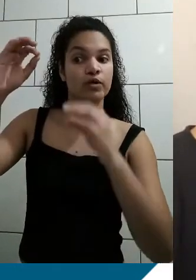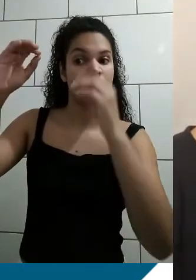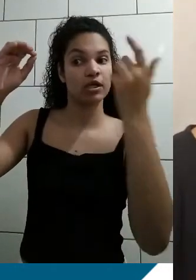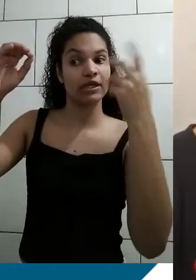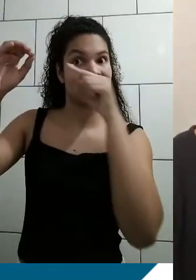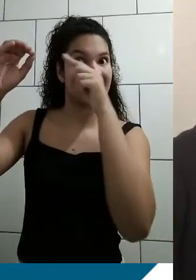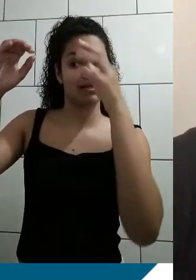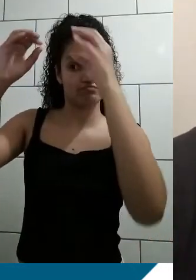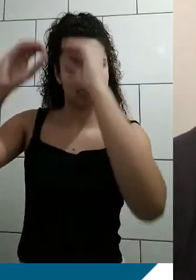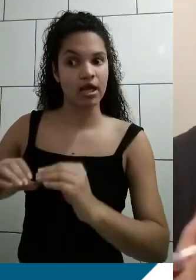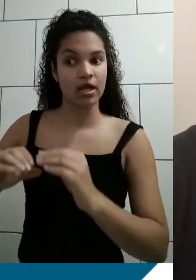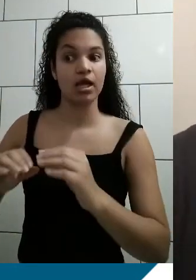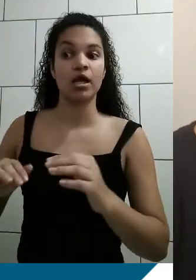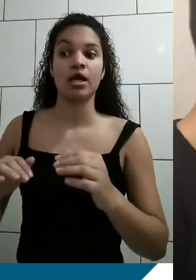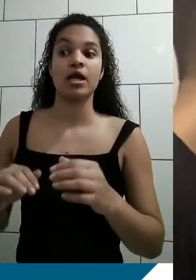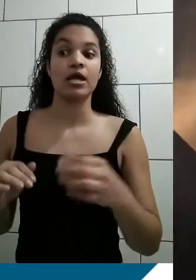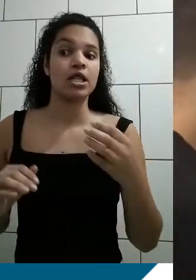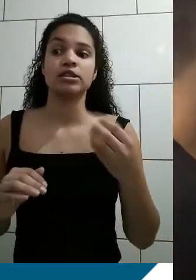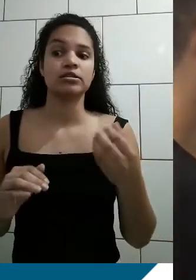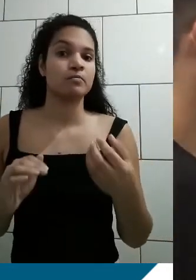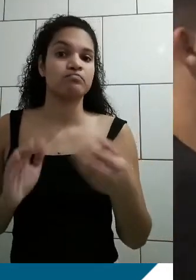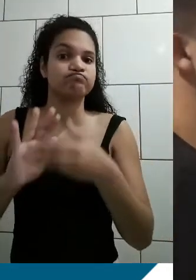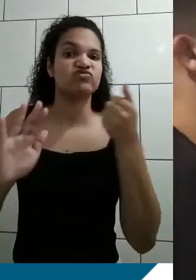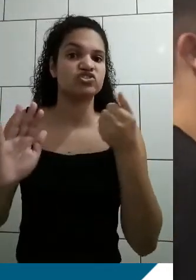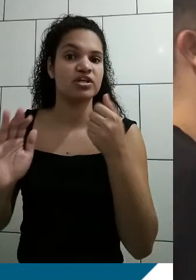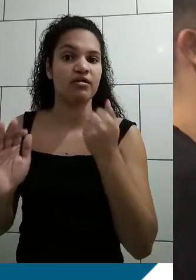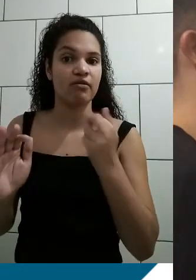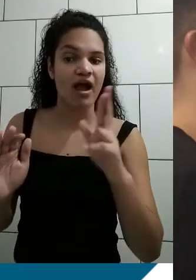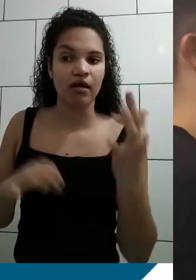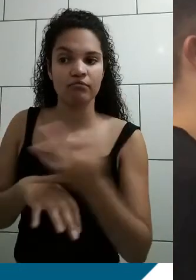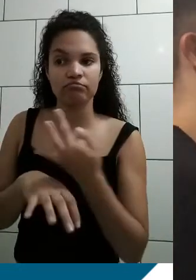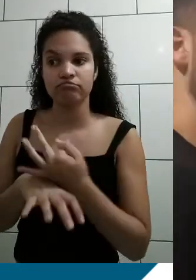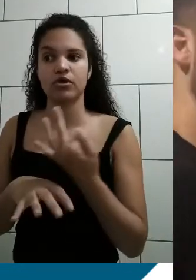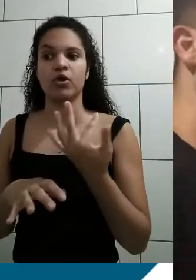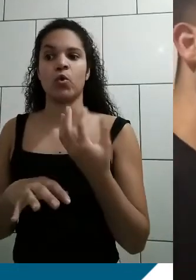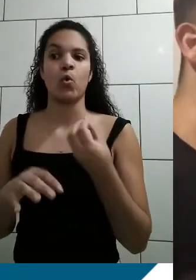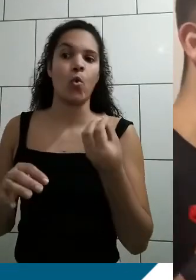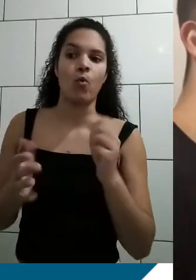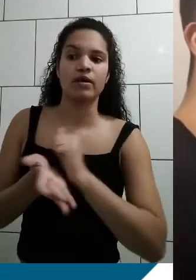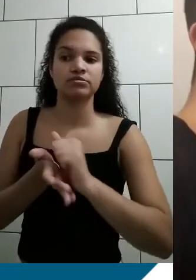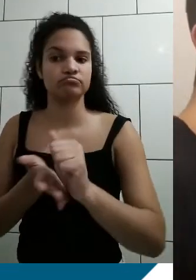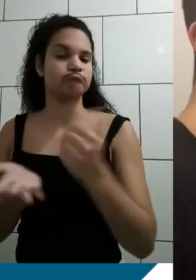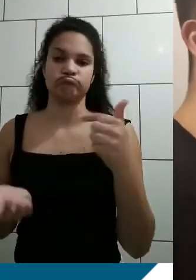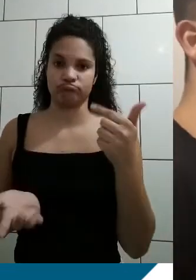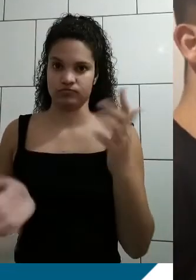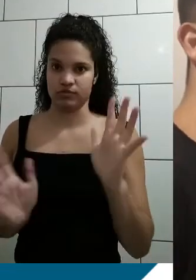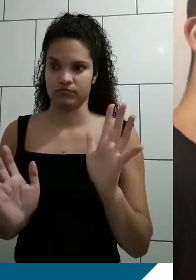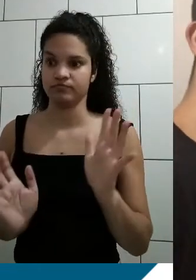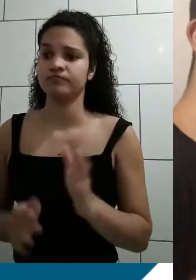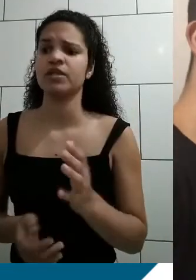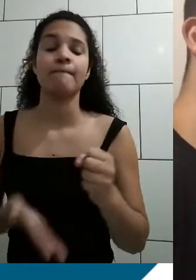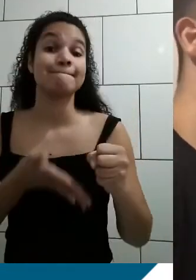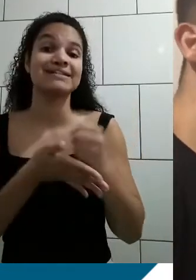a 10 metros por segundo ao quadrado. Bom, basicamente, né, qual é a ideia dessa questão? Quando ele fala que ele está caindo no vácuo, ele está querendo dizer